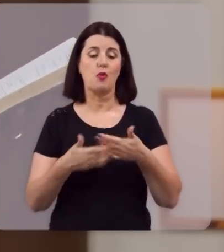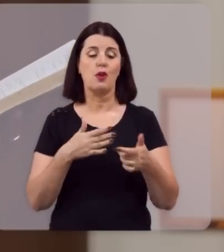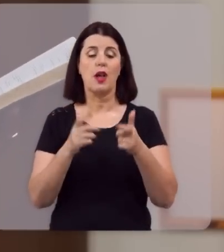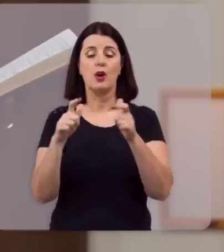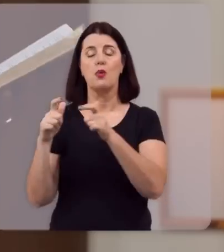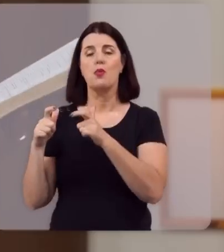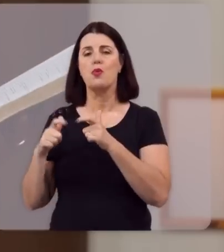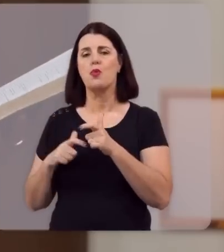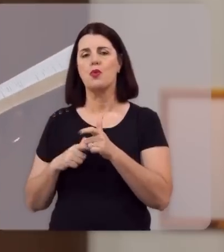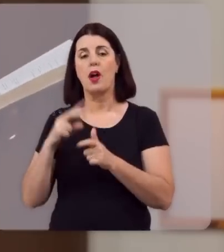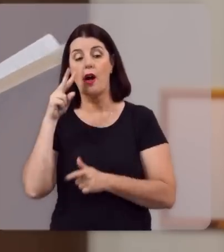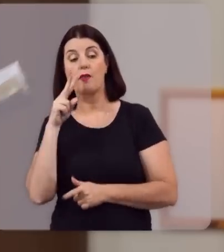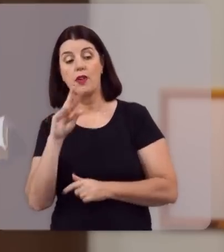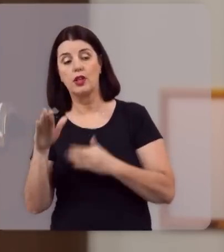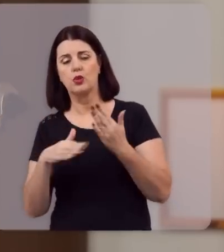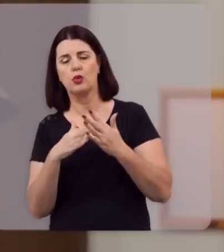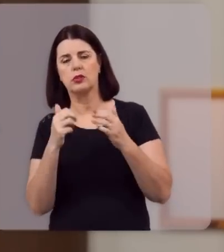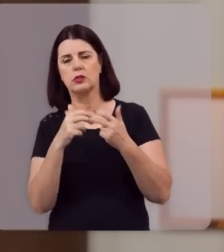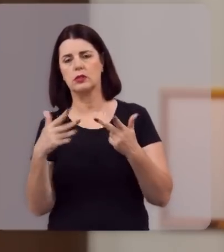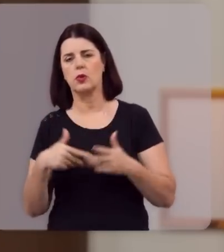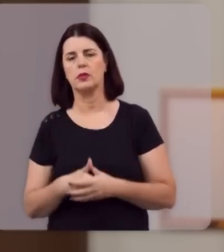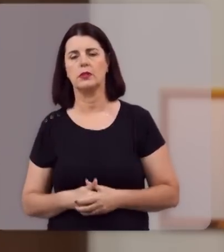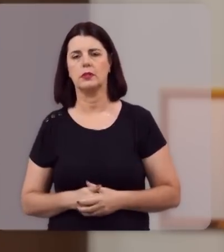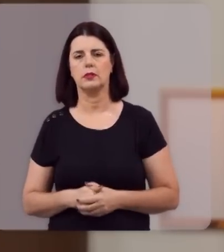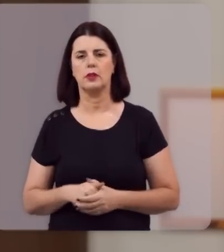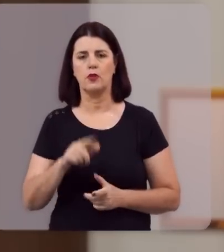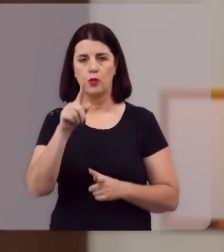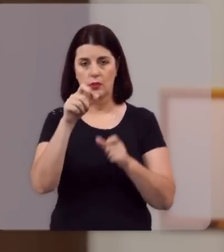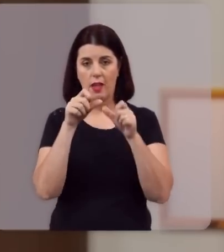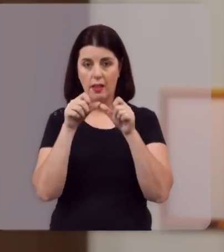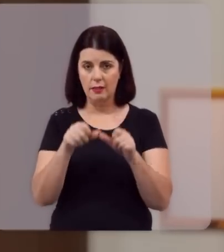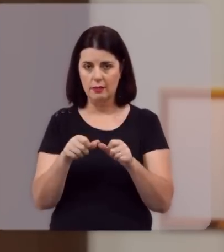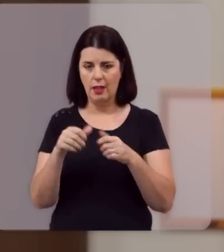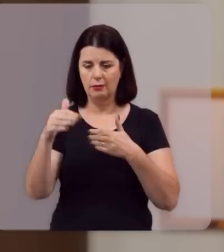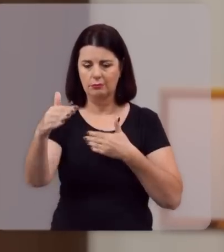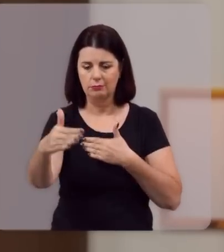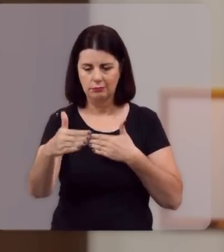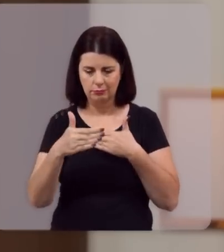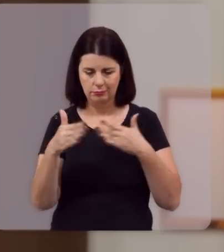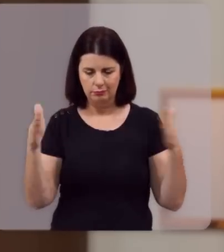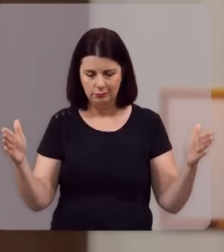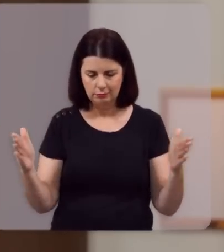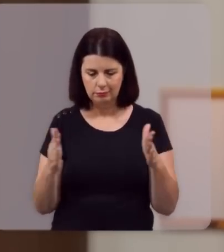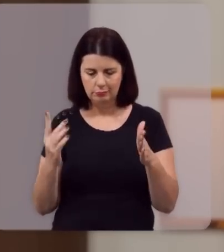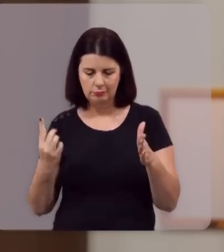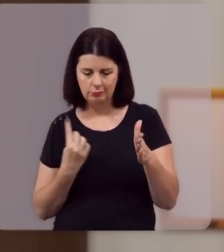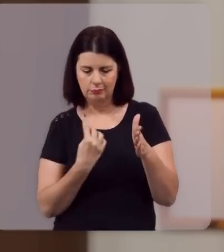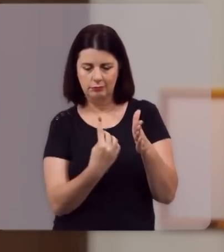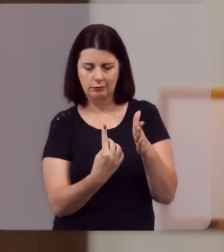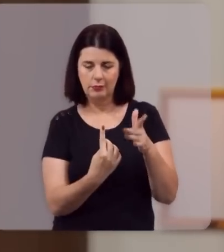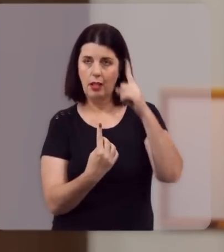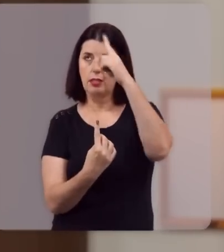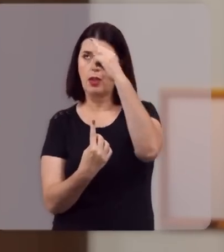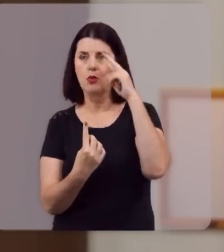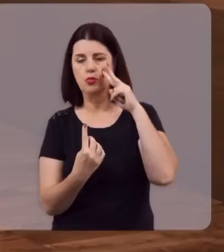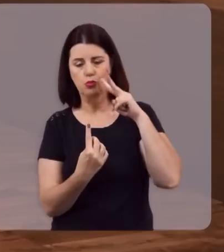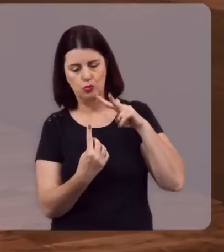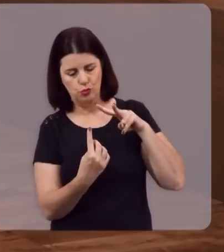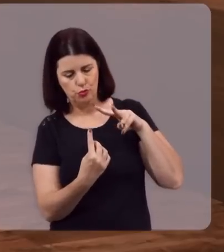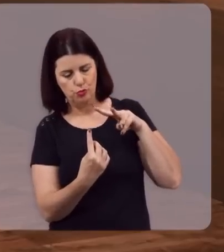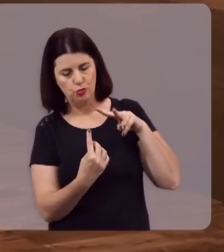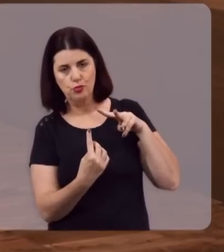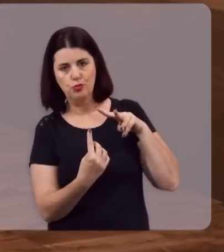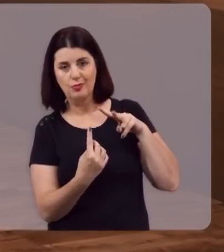ele tudo vê a todo sonda tudo conhece você está encurralado por Deus mas